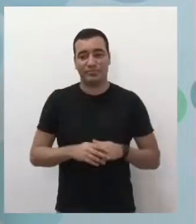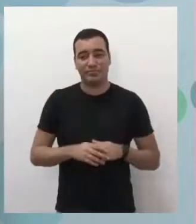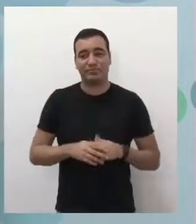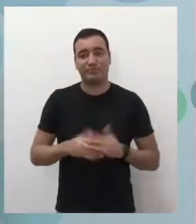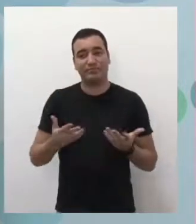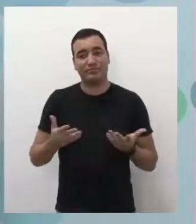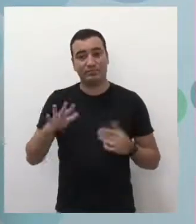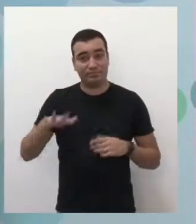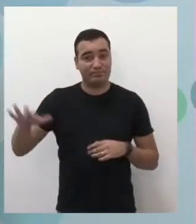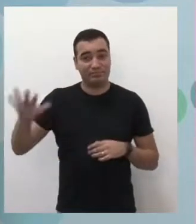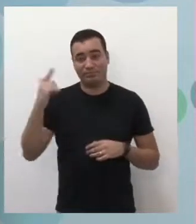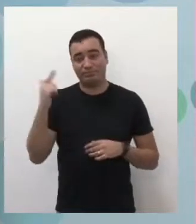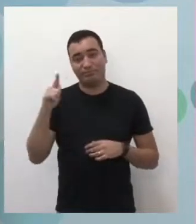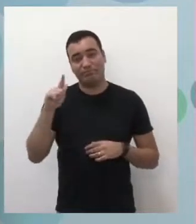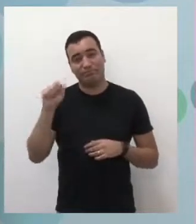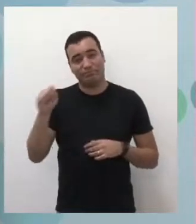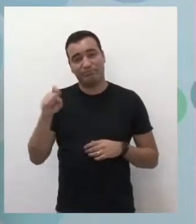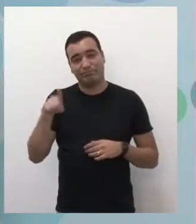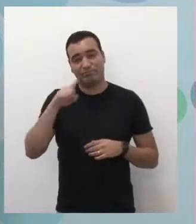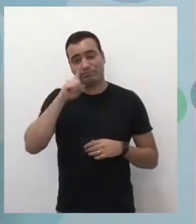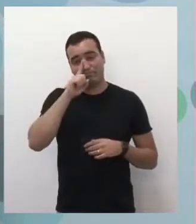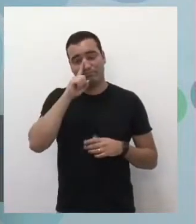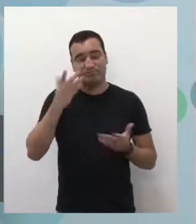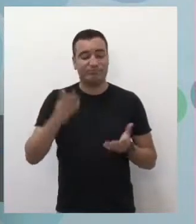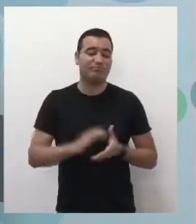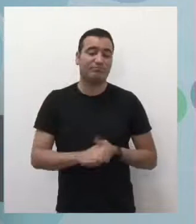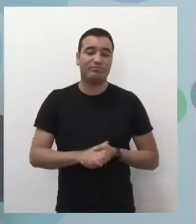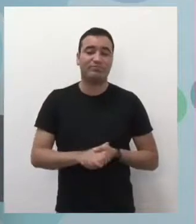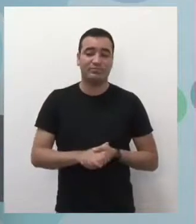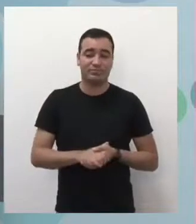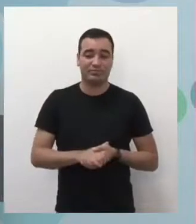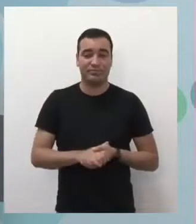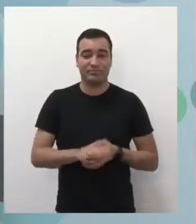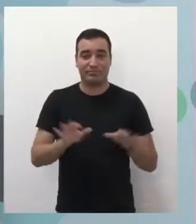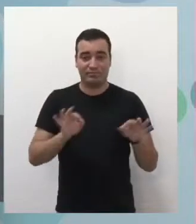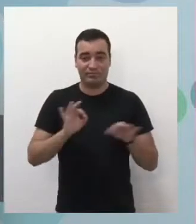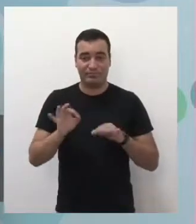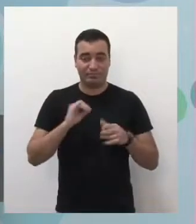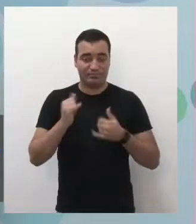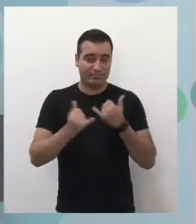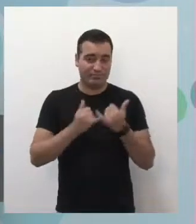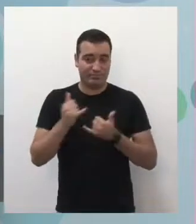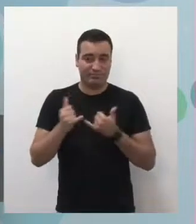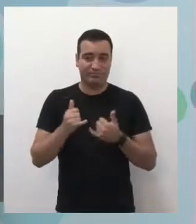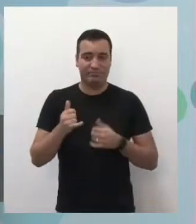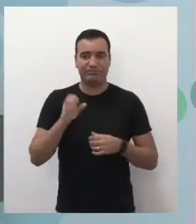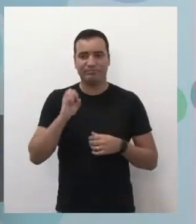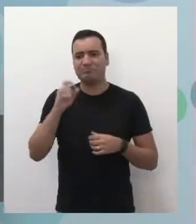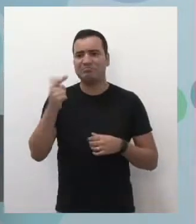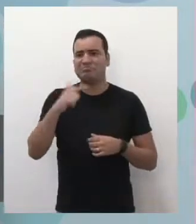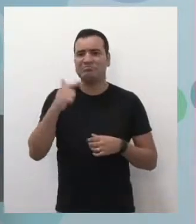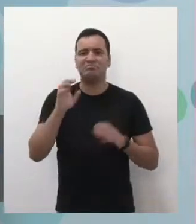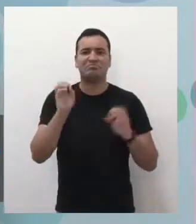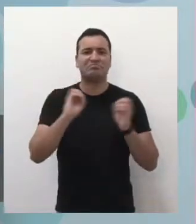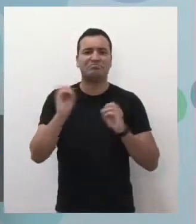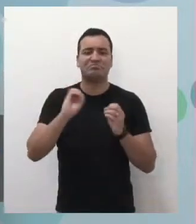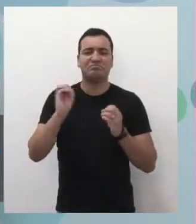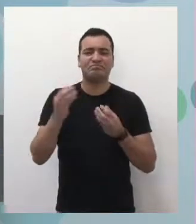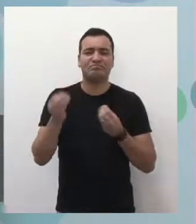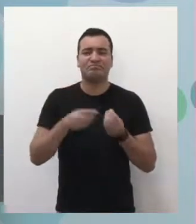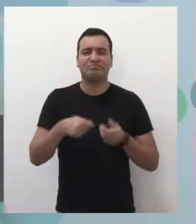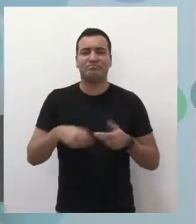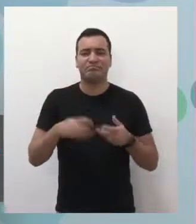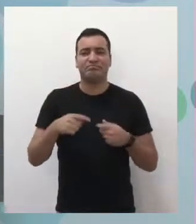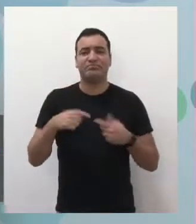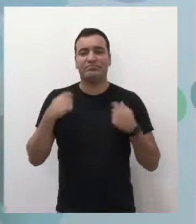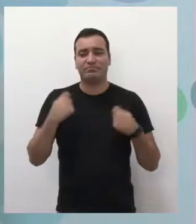isso é perigoso? É perigoso, mas enfim. Bom, vamos fazer uma brincadeira aí. Quando não vem marcado lá quanto que é o consumo e tudo mais, aí você